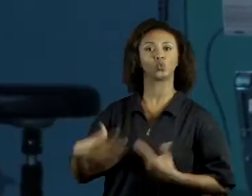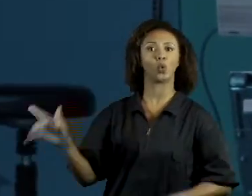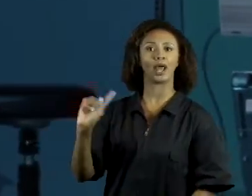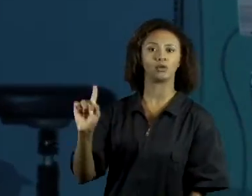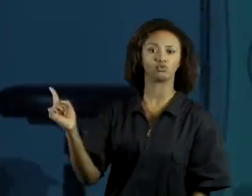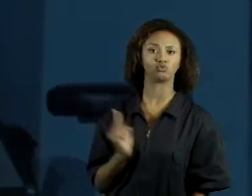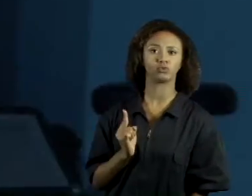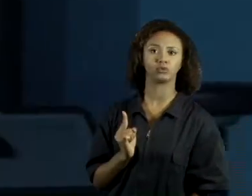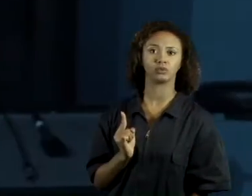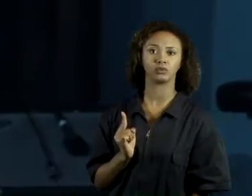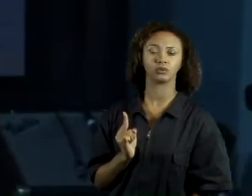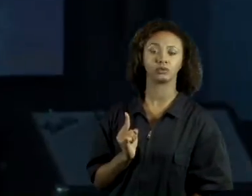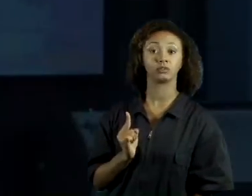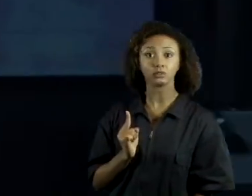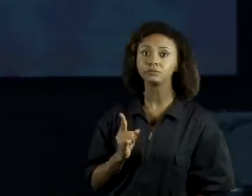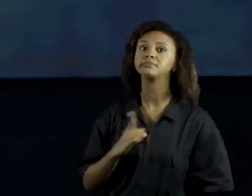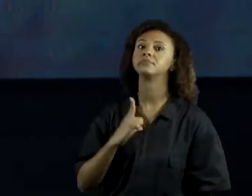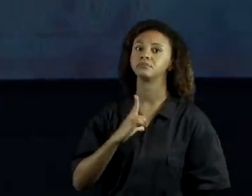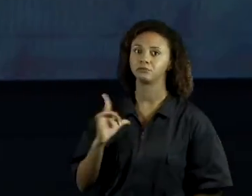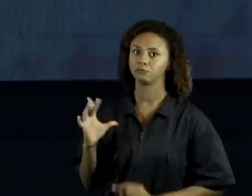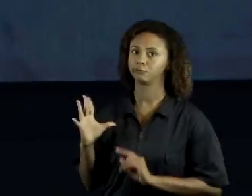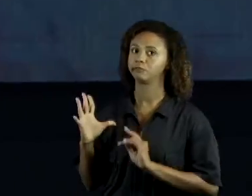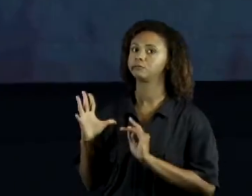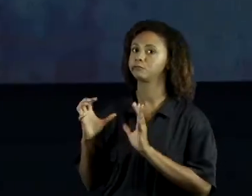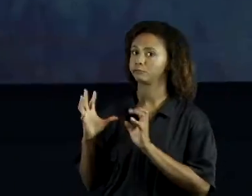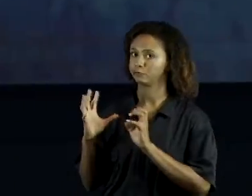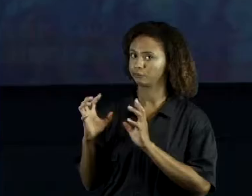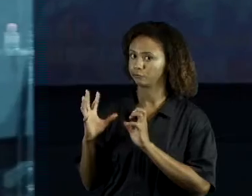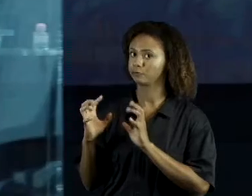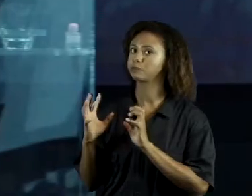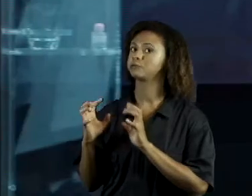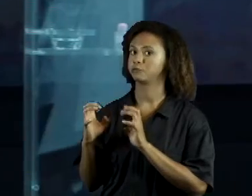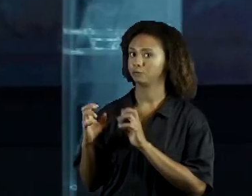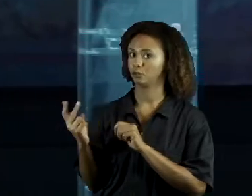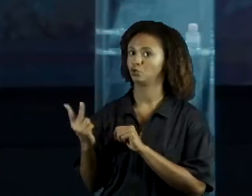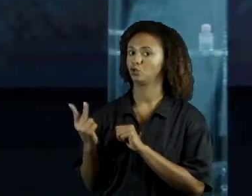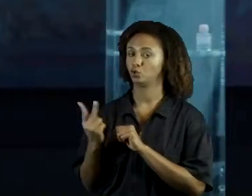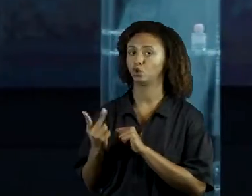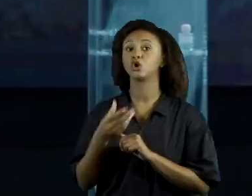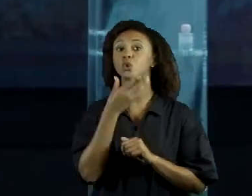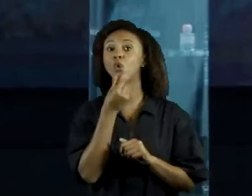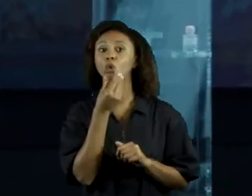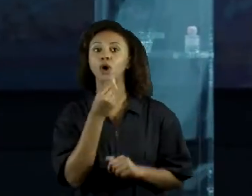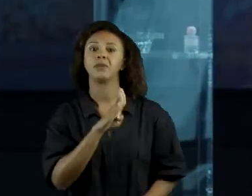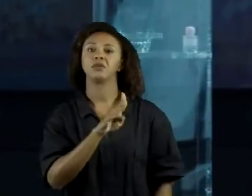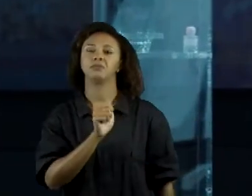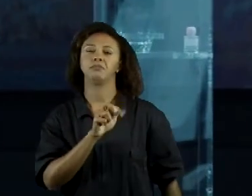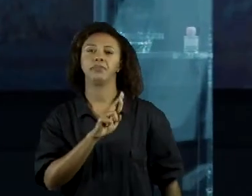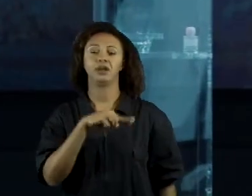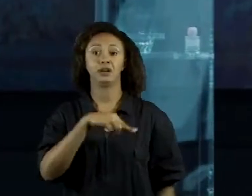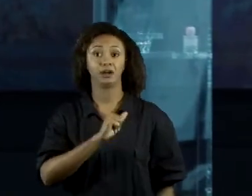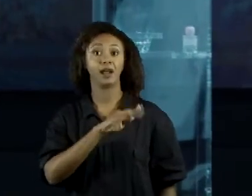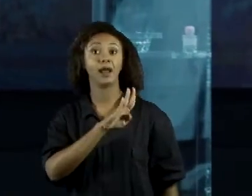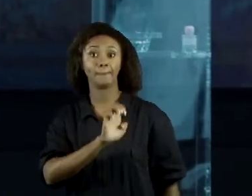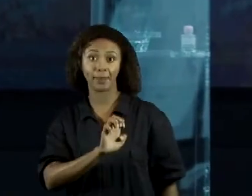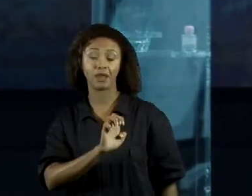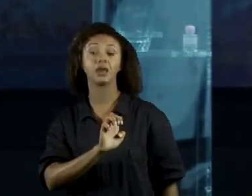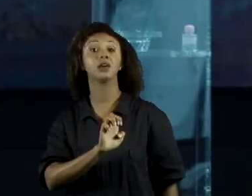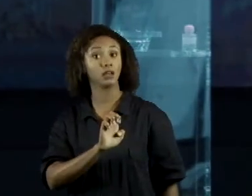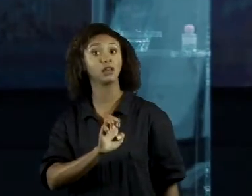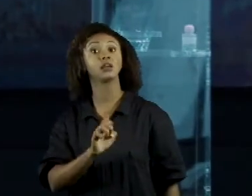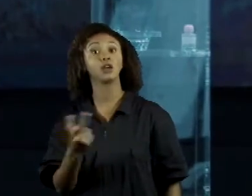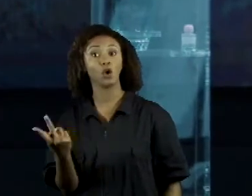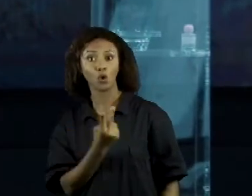E por causa disso houve uma briga, uma celeuma entre ele e Barnabé, e eles se dividiram. Paulo